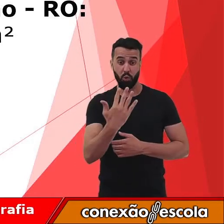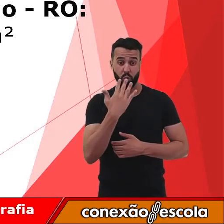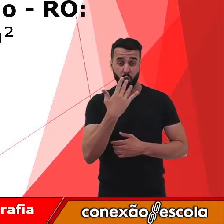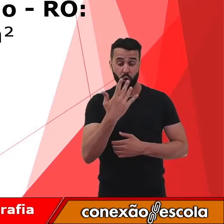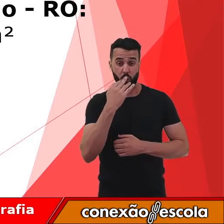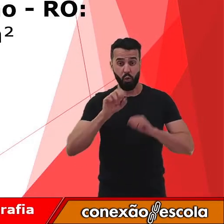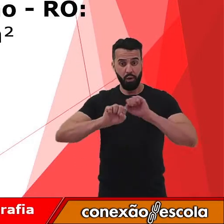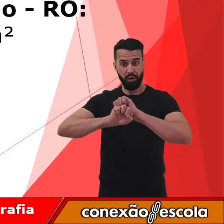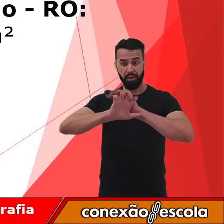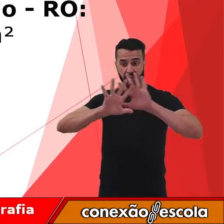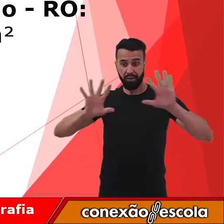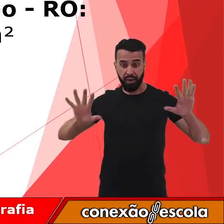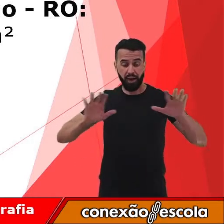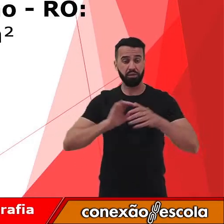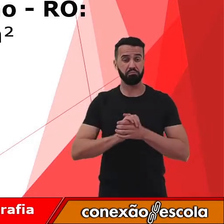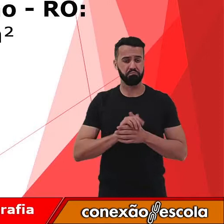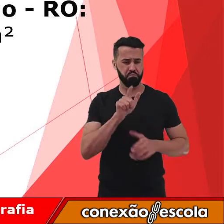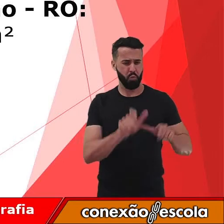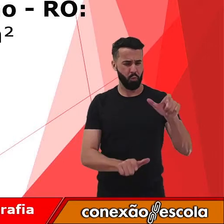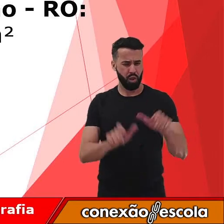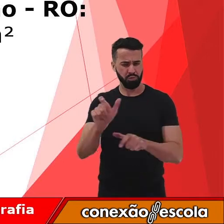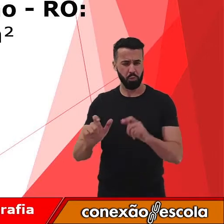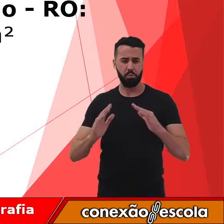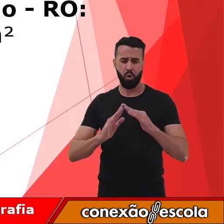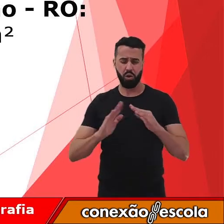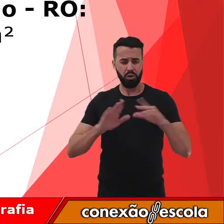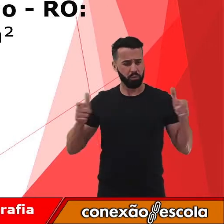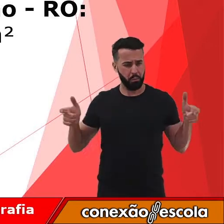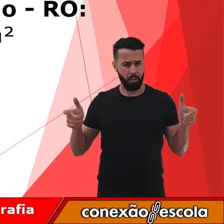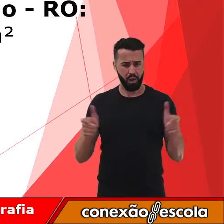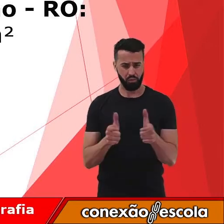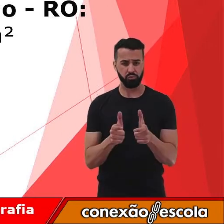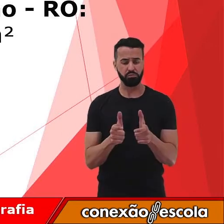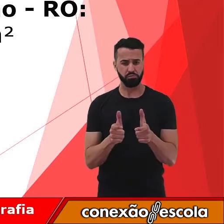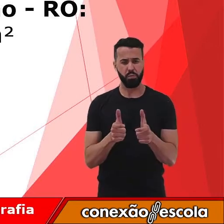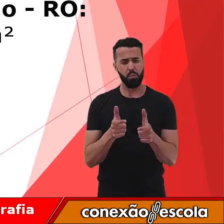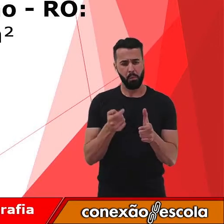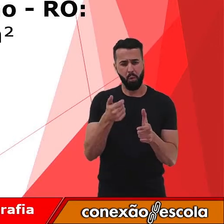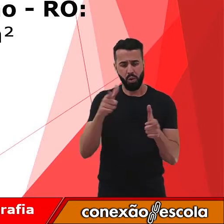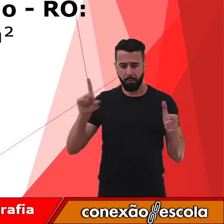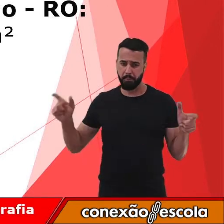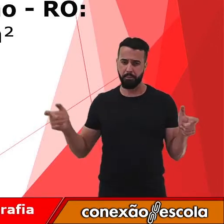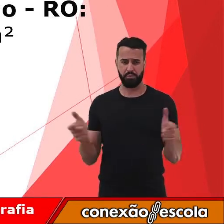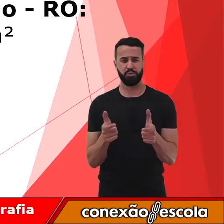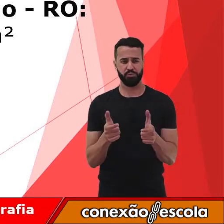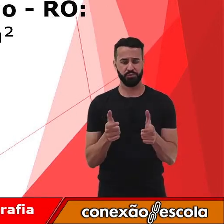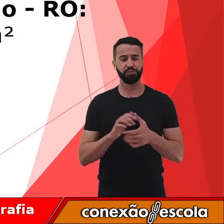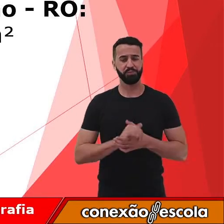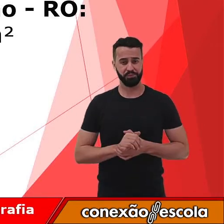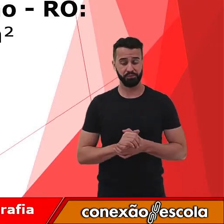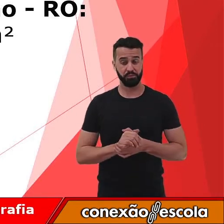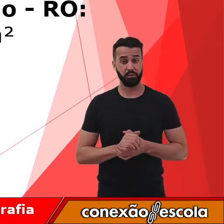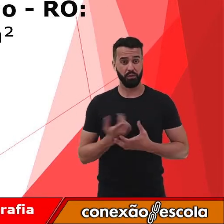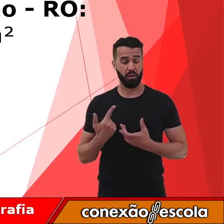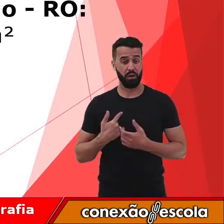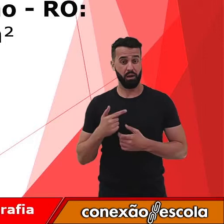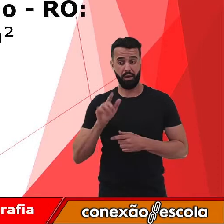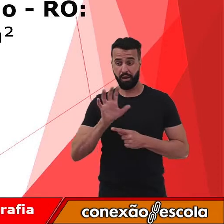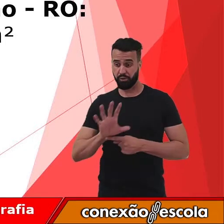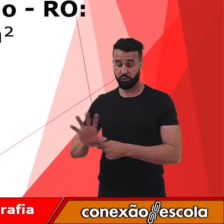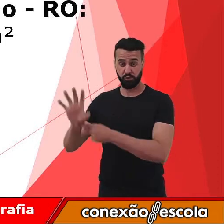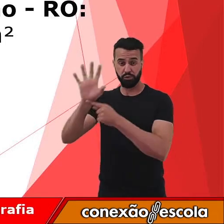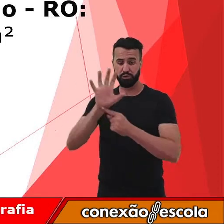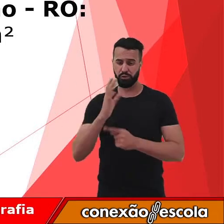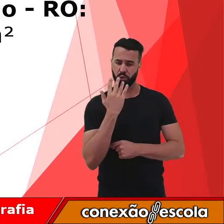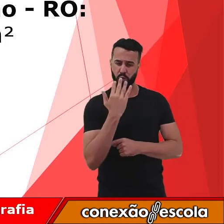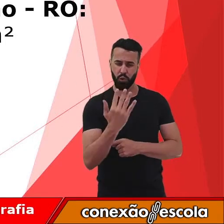apresentam menor densidade demográfica, ou seja, menos pessoas por quilômetro quadrado. E as regiões aí que têm cores